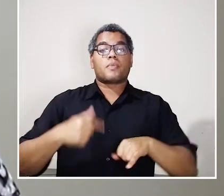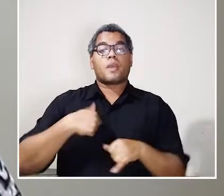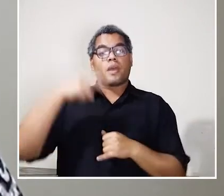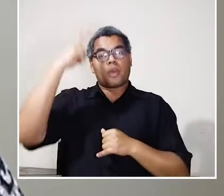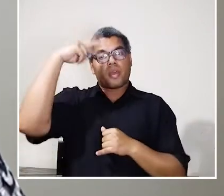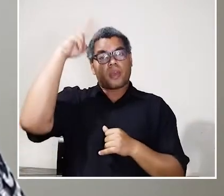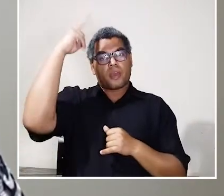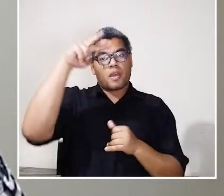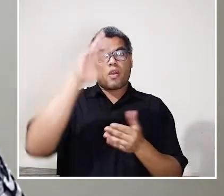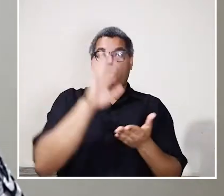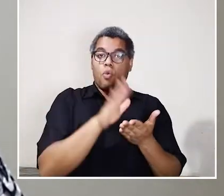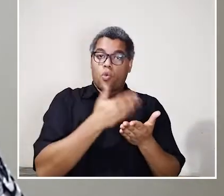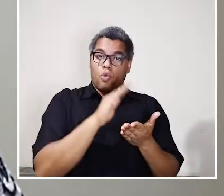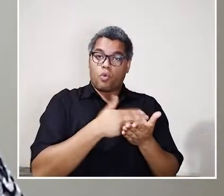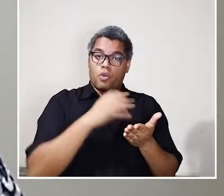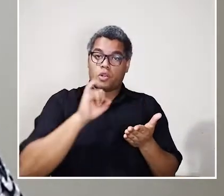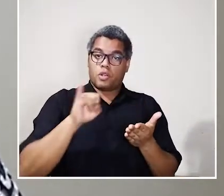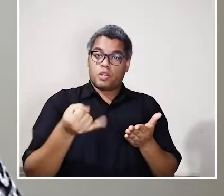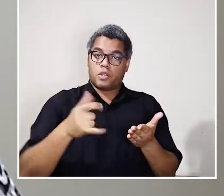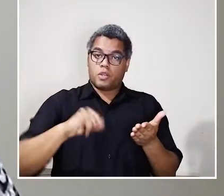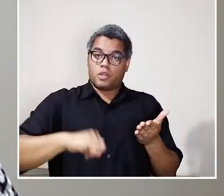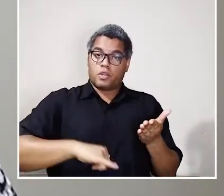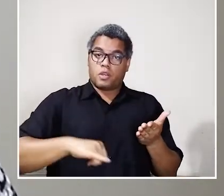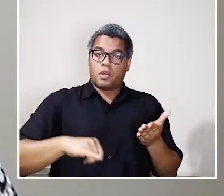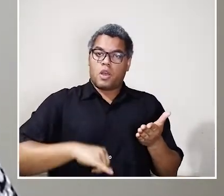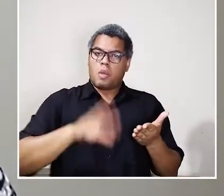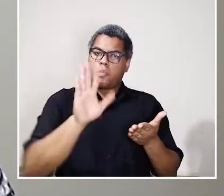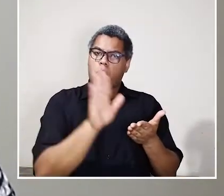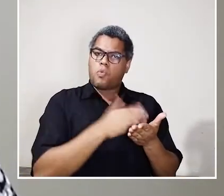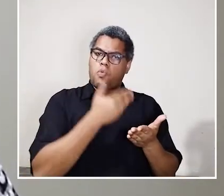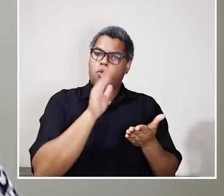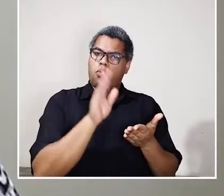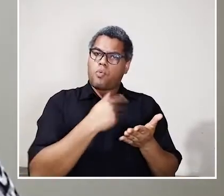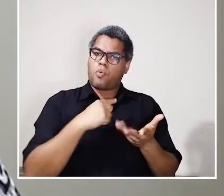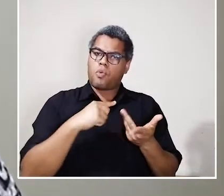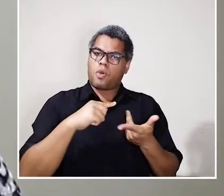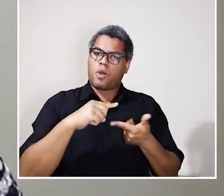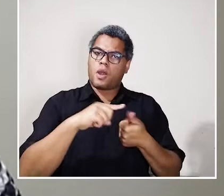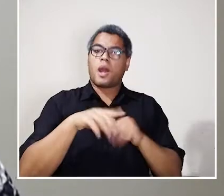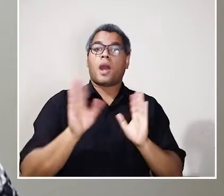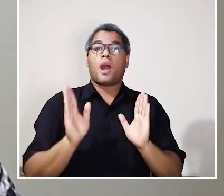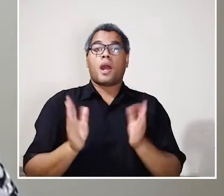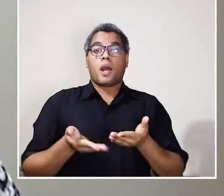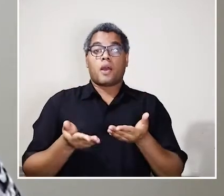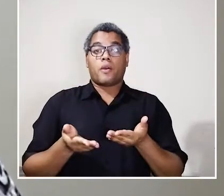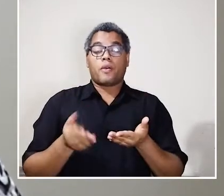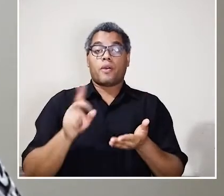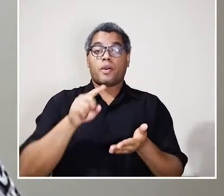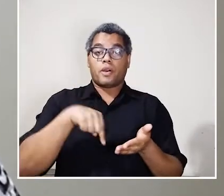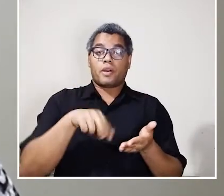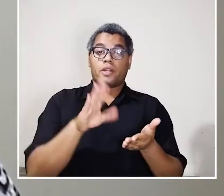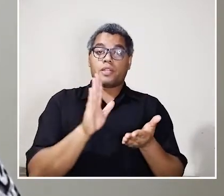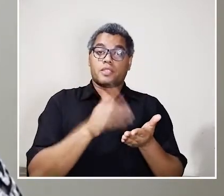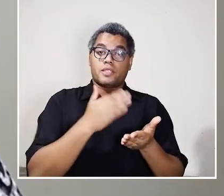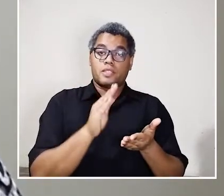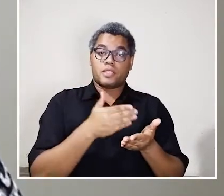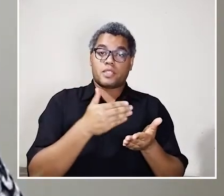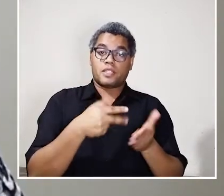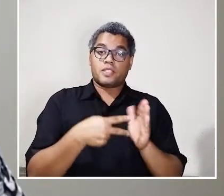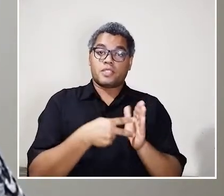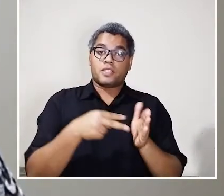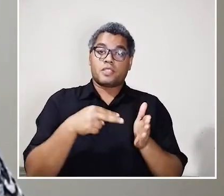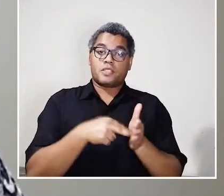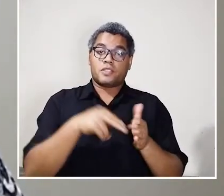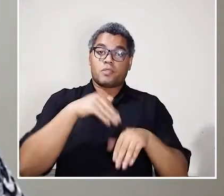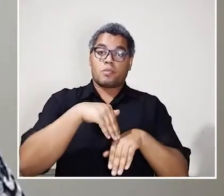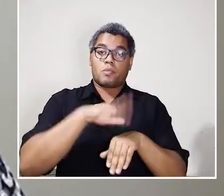me lembro de ter lido o livro dele tantas e tantas vezes, mas agora este livro faz ainda